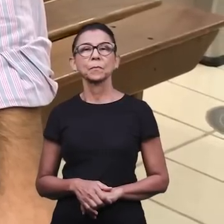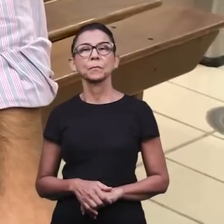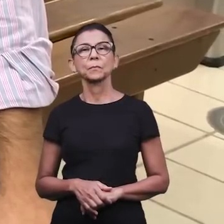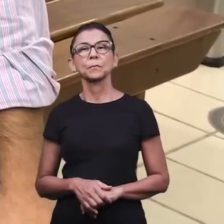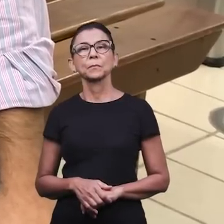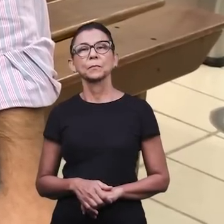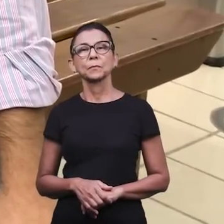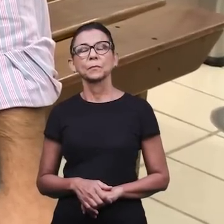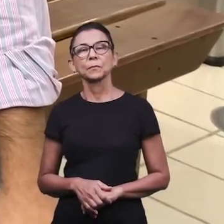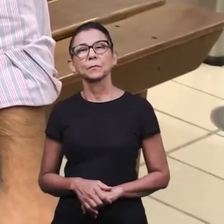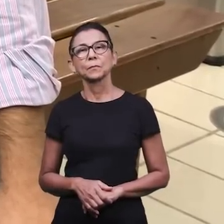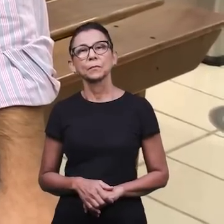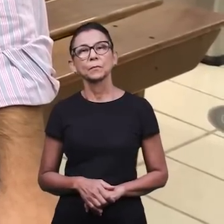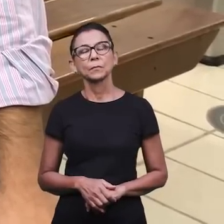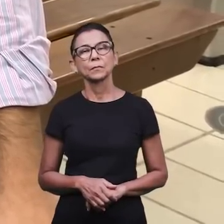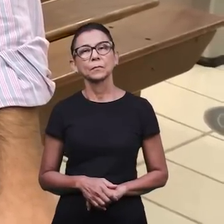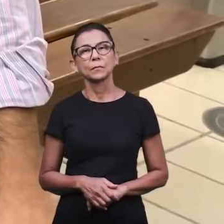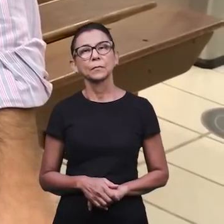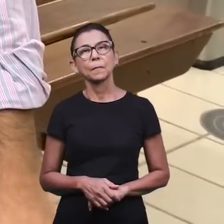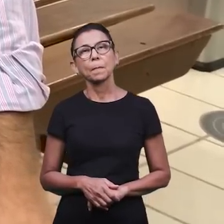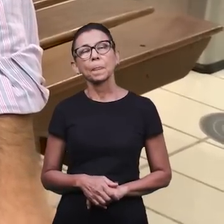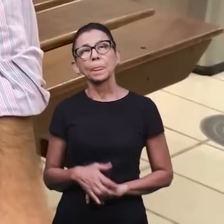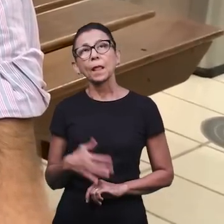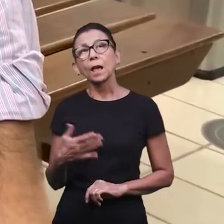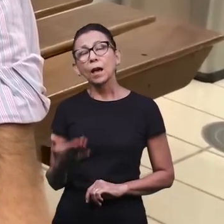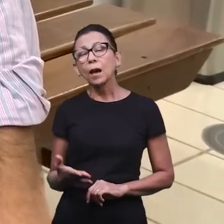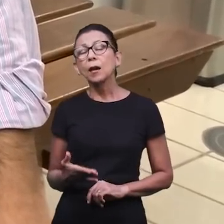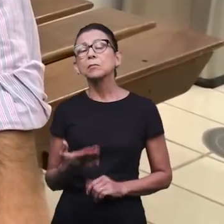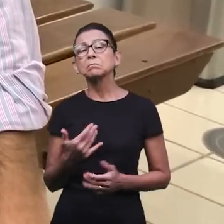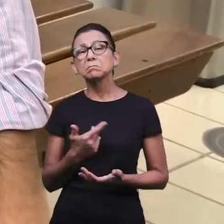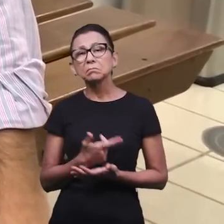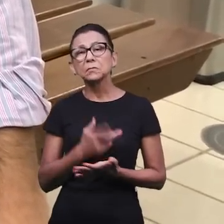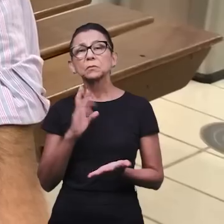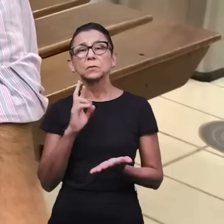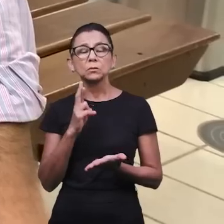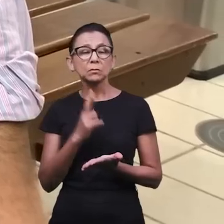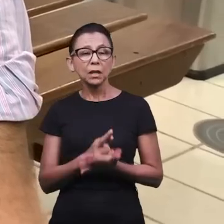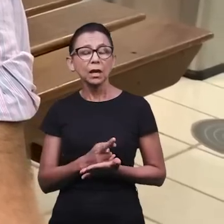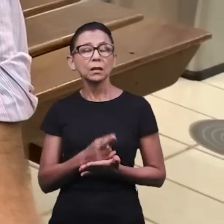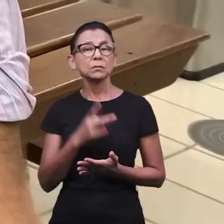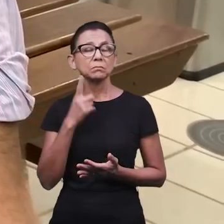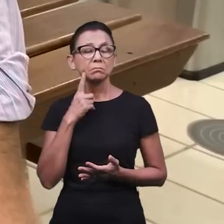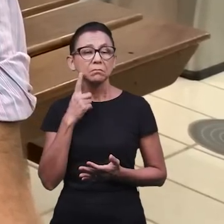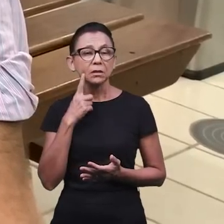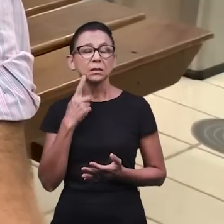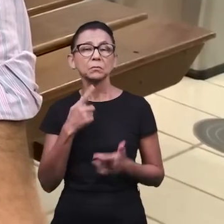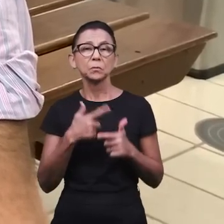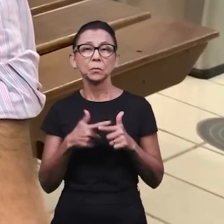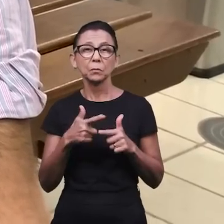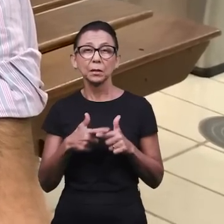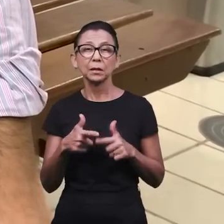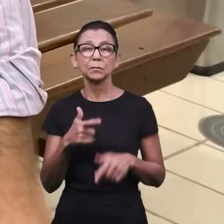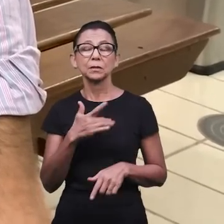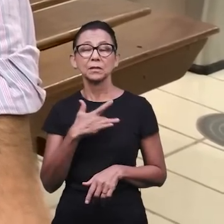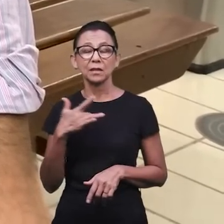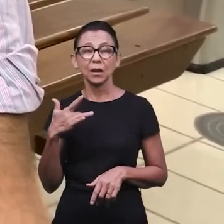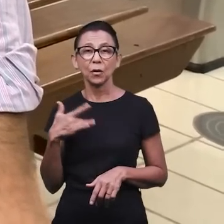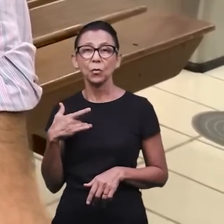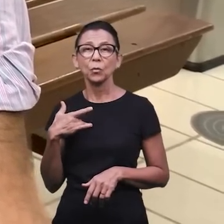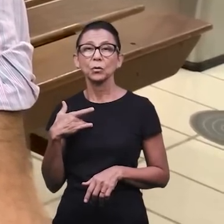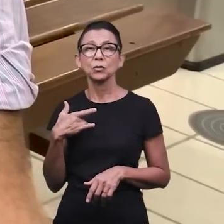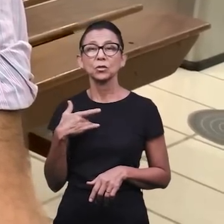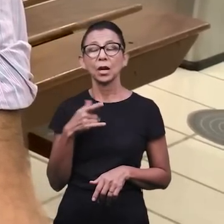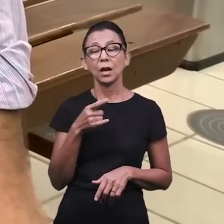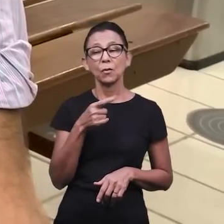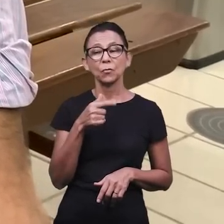Eu e meu esposo, nós viemos no culto à noite conversar com o nosso pastor Marcelo e a gente ficou até meio sem